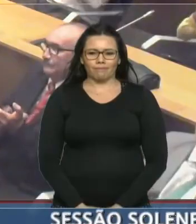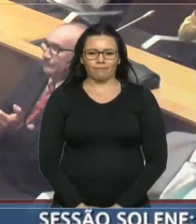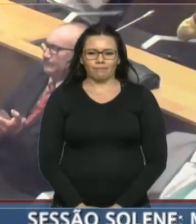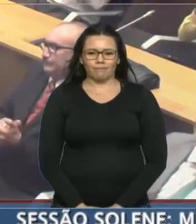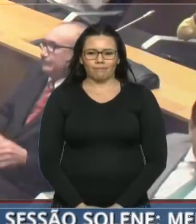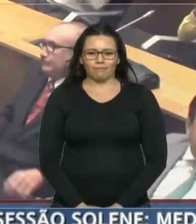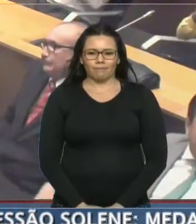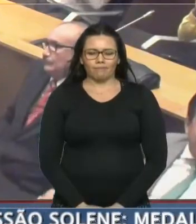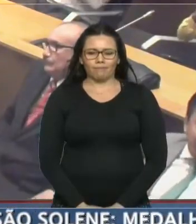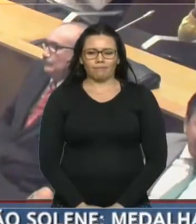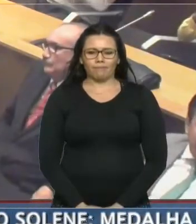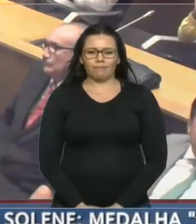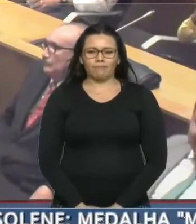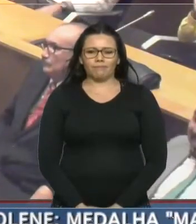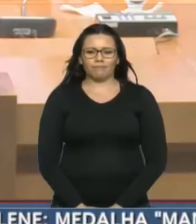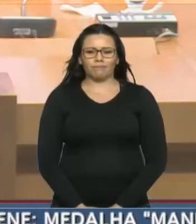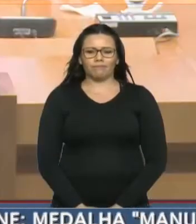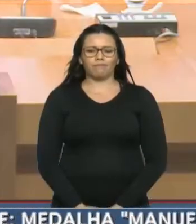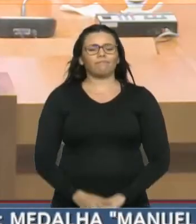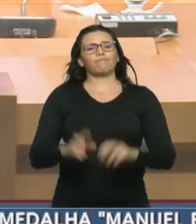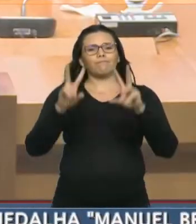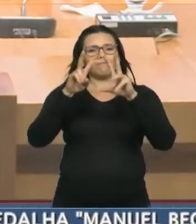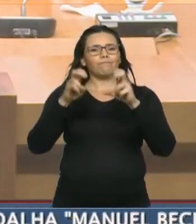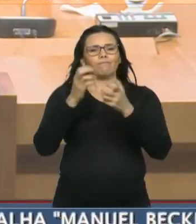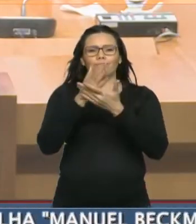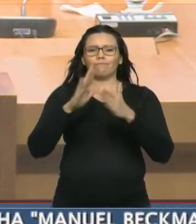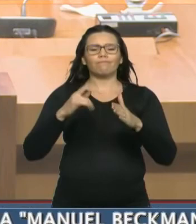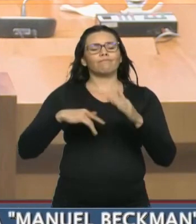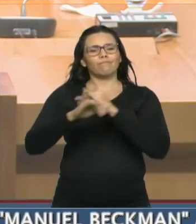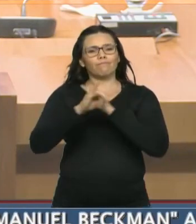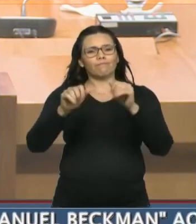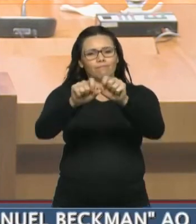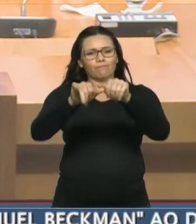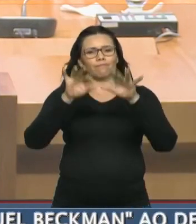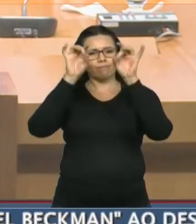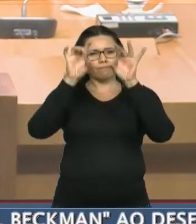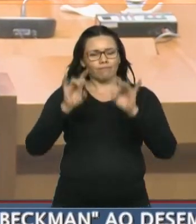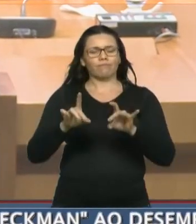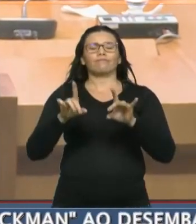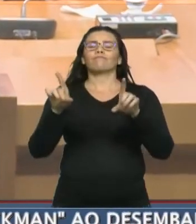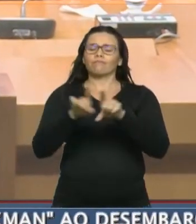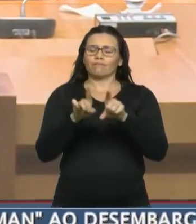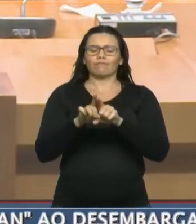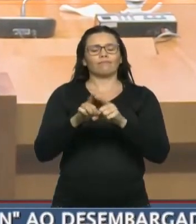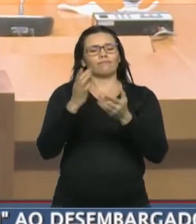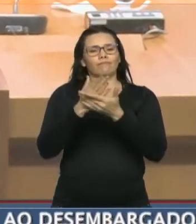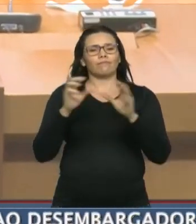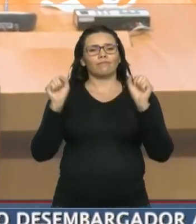Nada mais havendo a tratar, declaro encerrada a presente sessão.